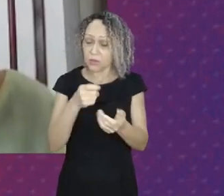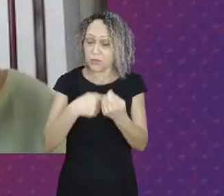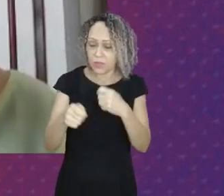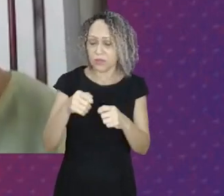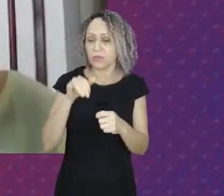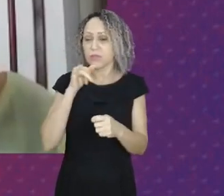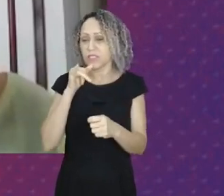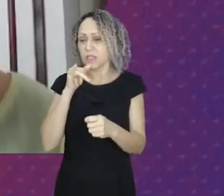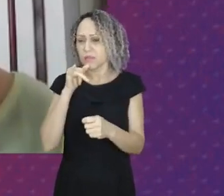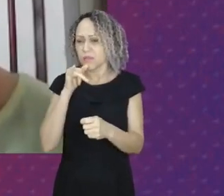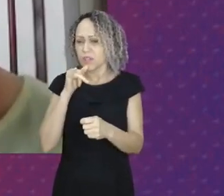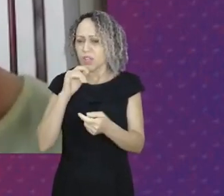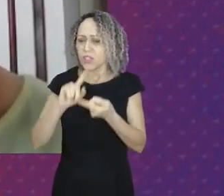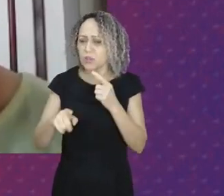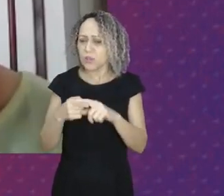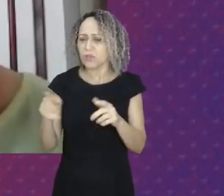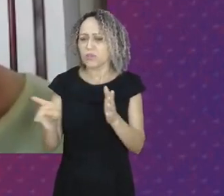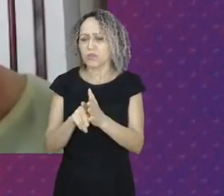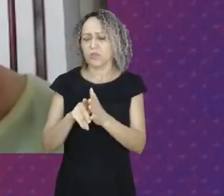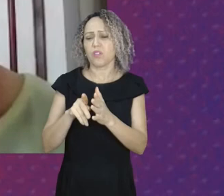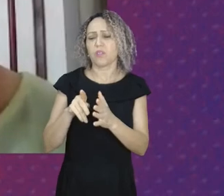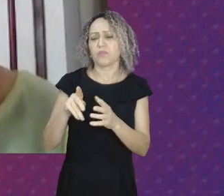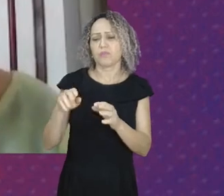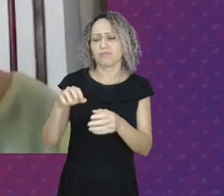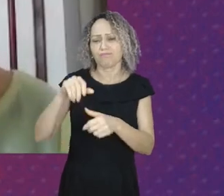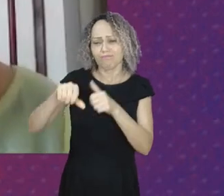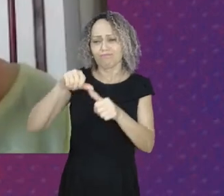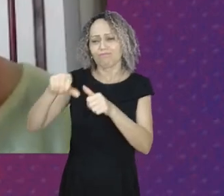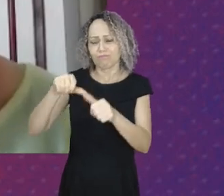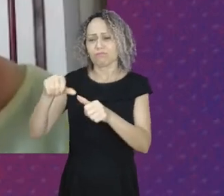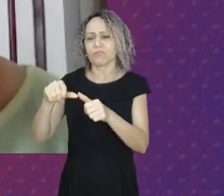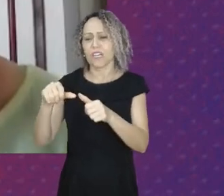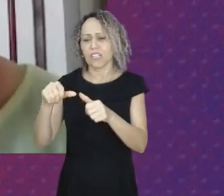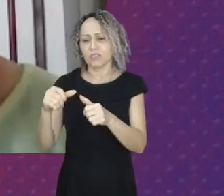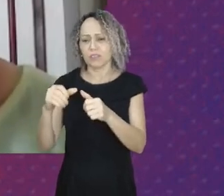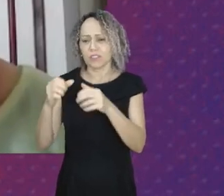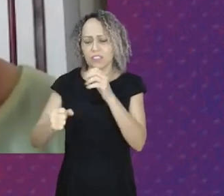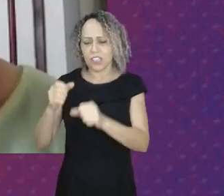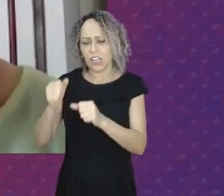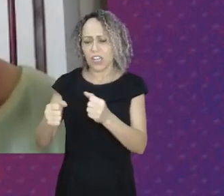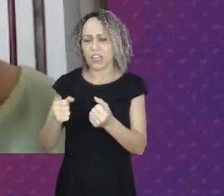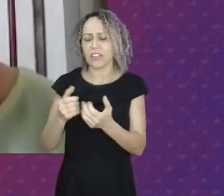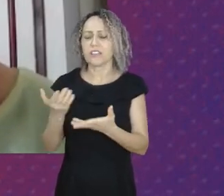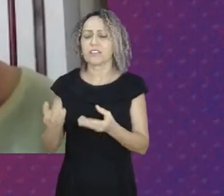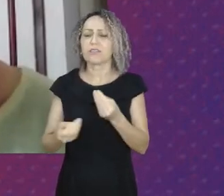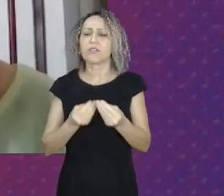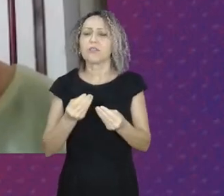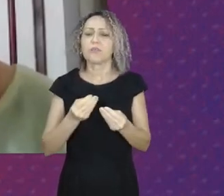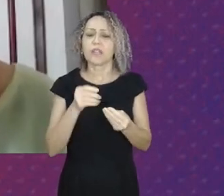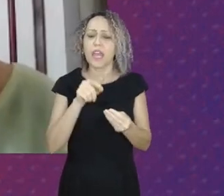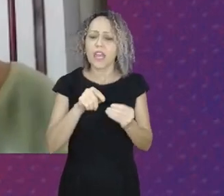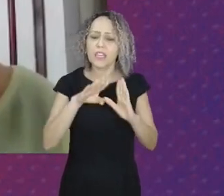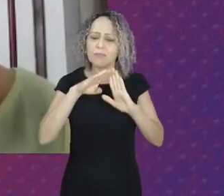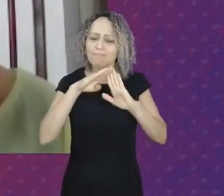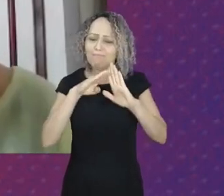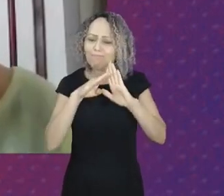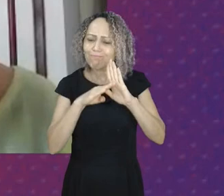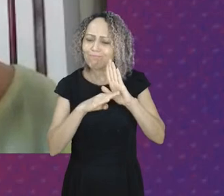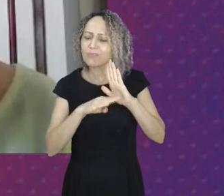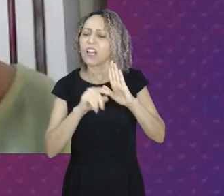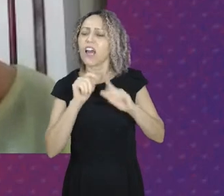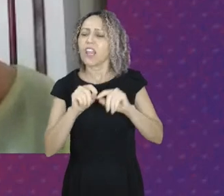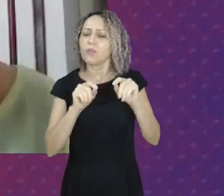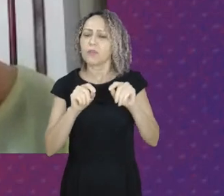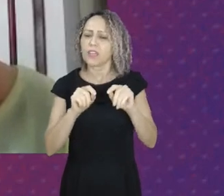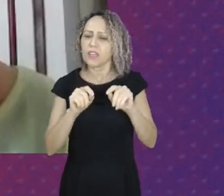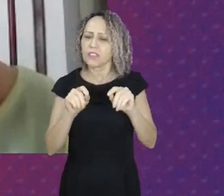laticínios, e isso significa afastar de um outro aspecto extremamente importante, que é esse do cardápio, que